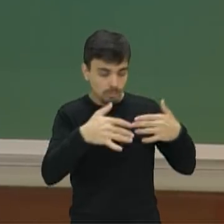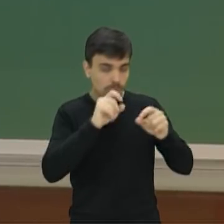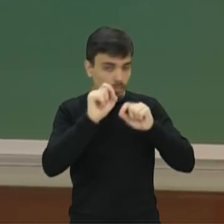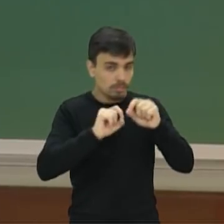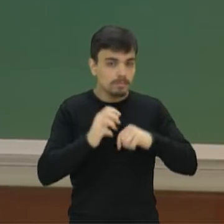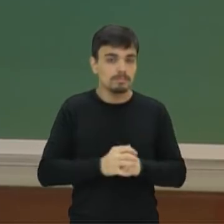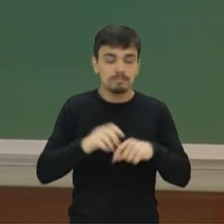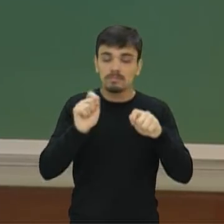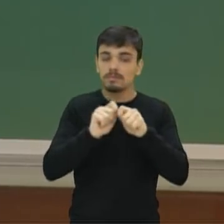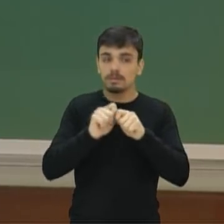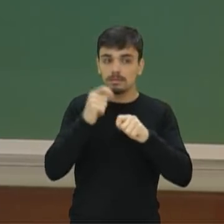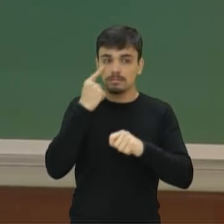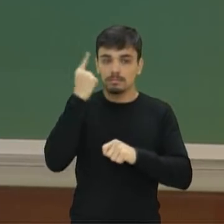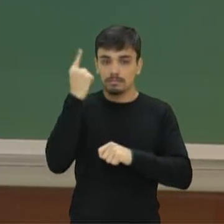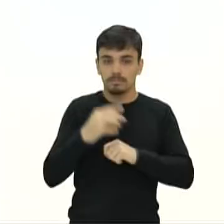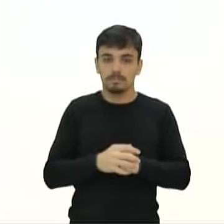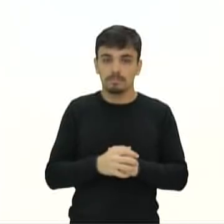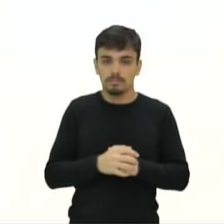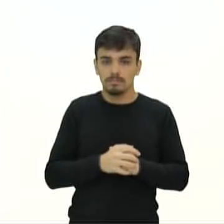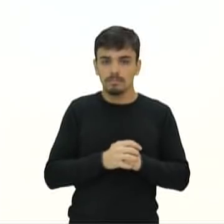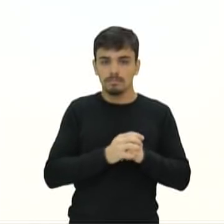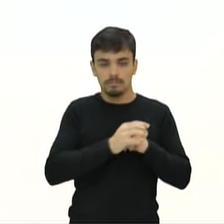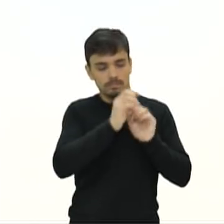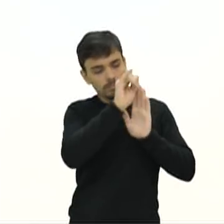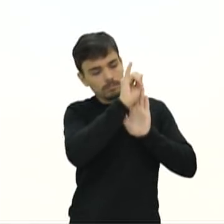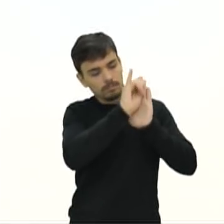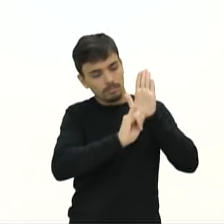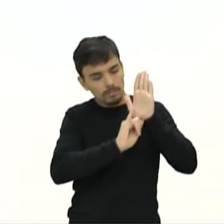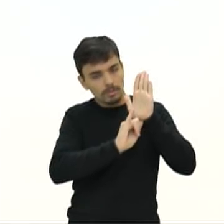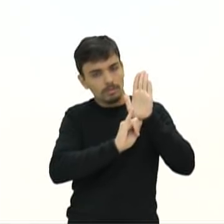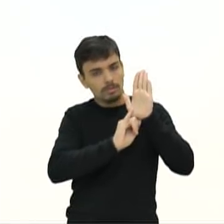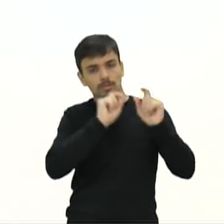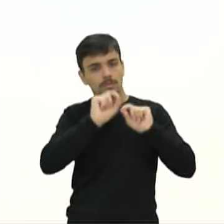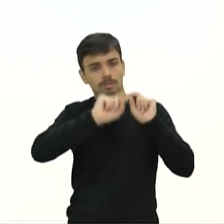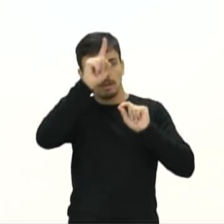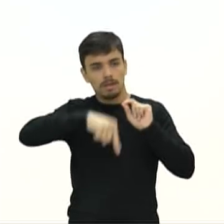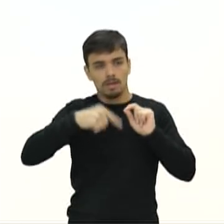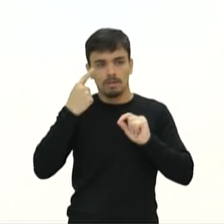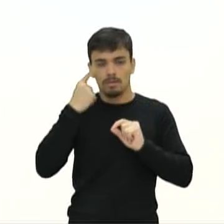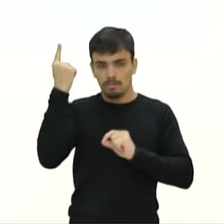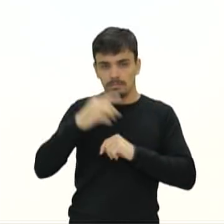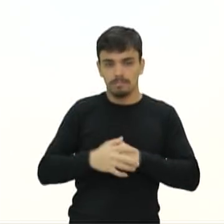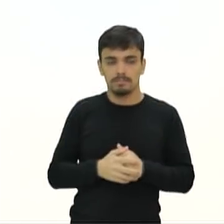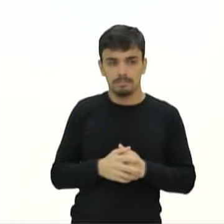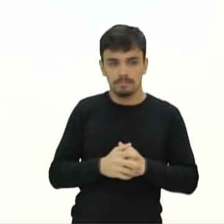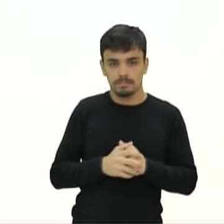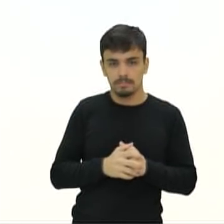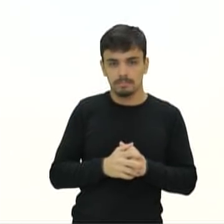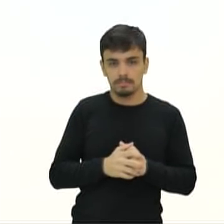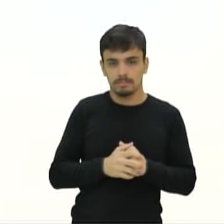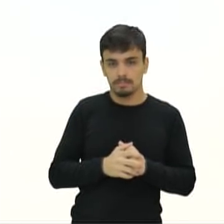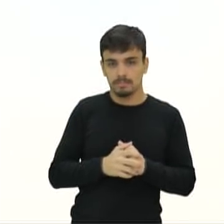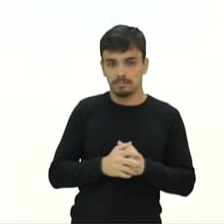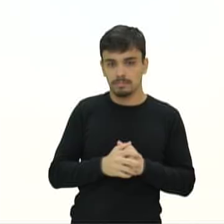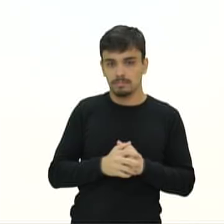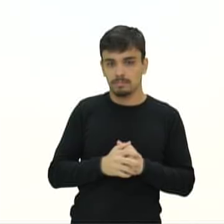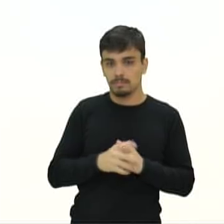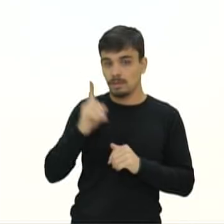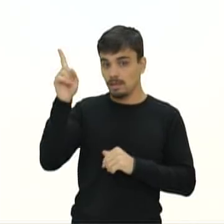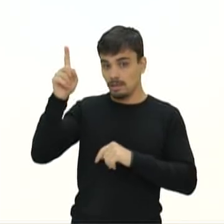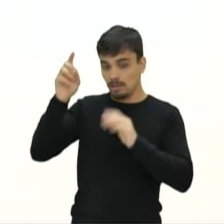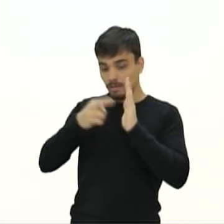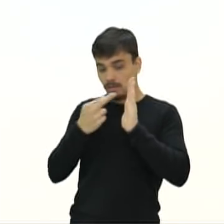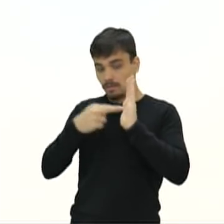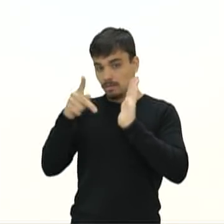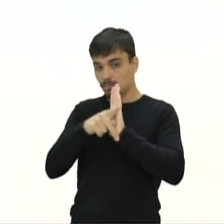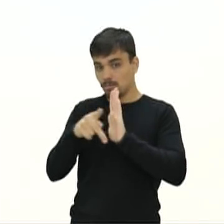Eu preciso fazer o meu sumário, o meu índice. Então, olha ali, ó. Action September 2020. Então, essa revista vai ser agora para